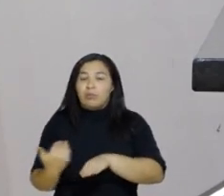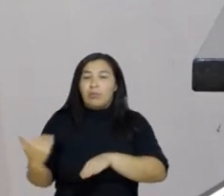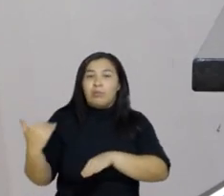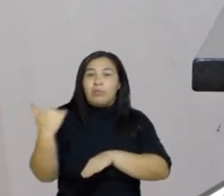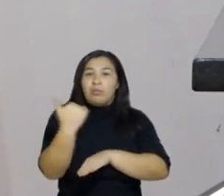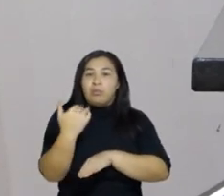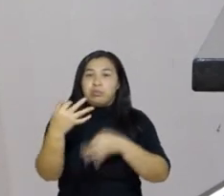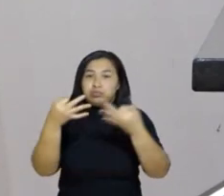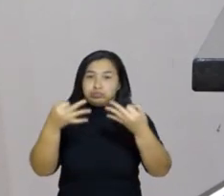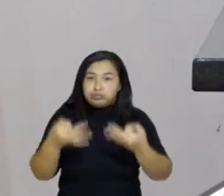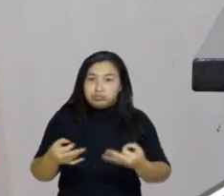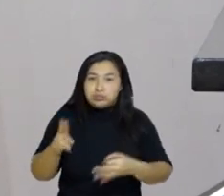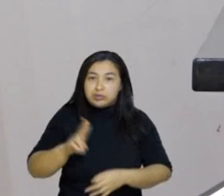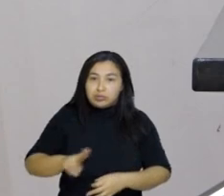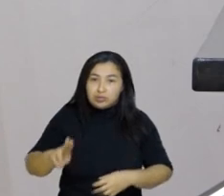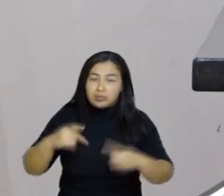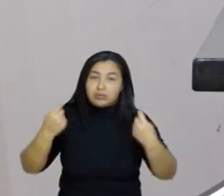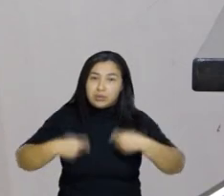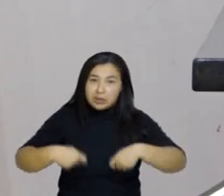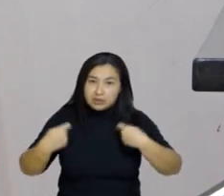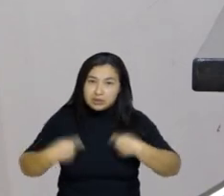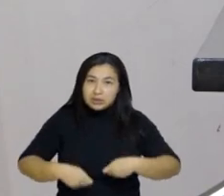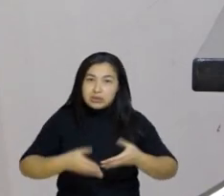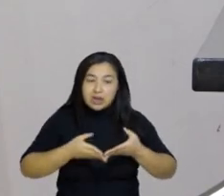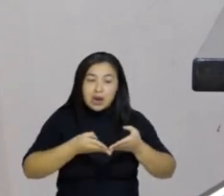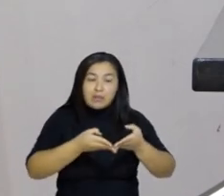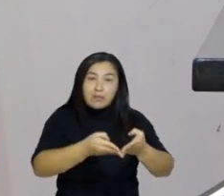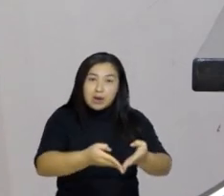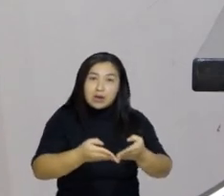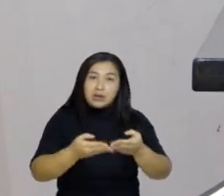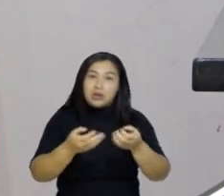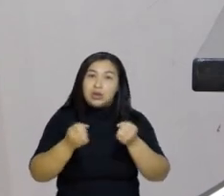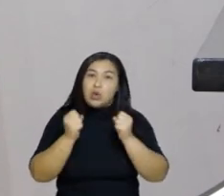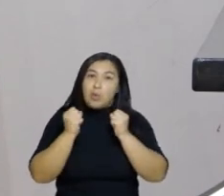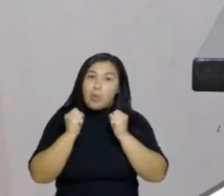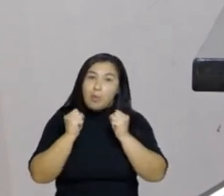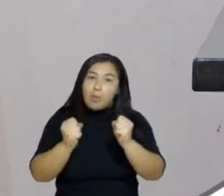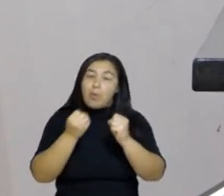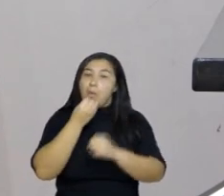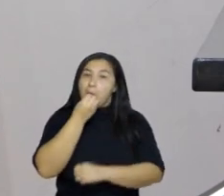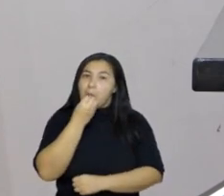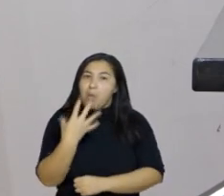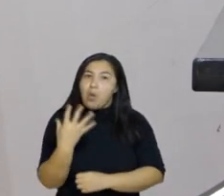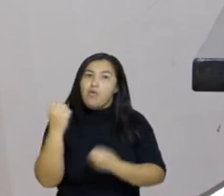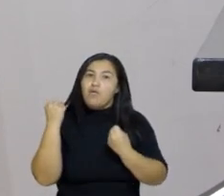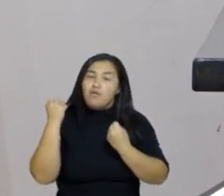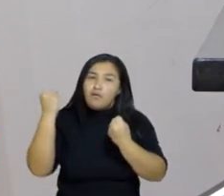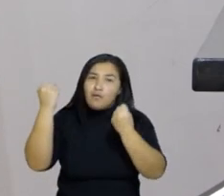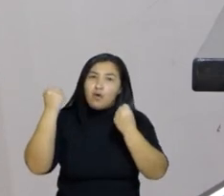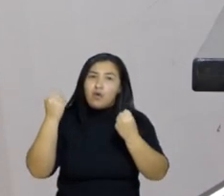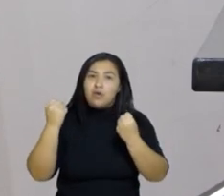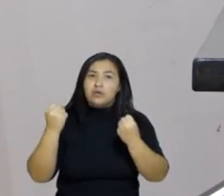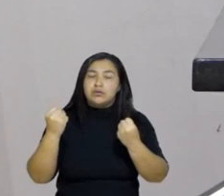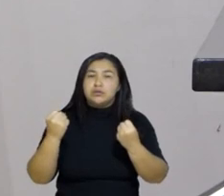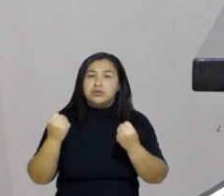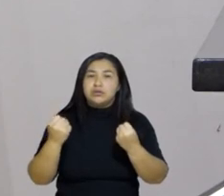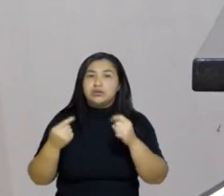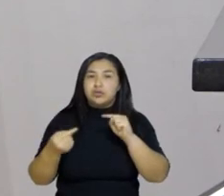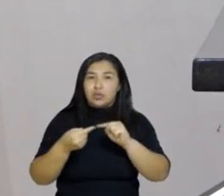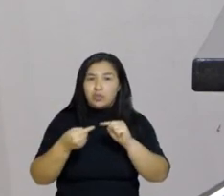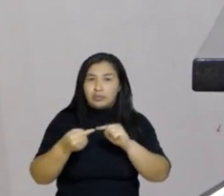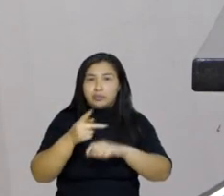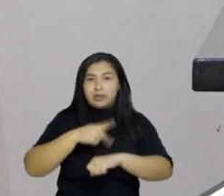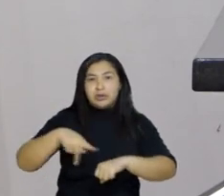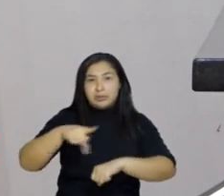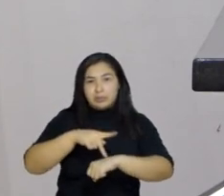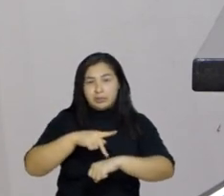é preciso de uma marinha crível, com um poder naval combatente à altura, né, do nosso país.